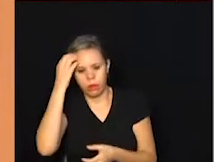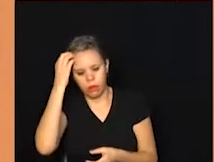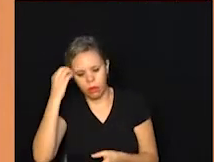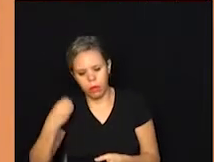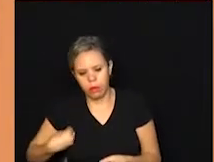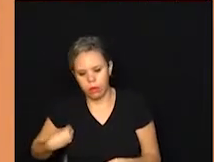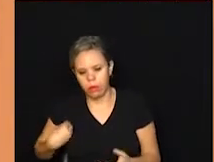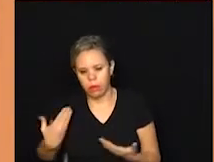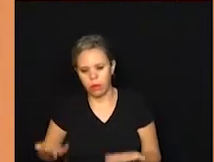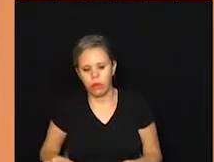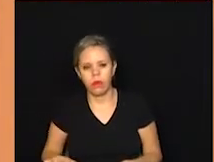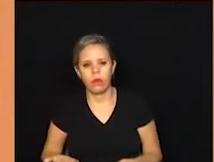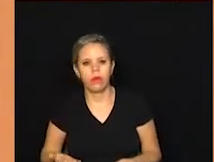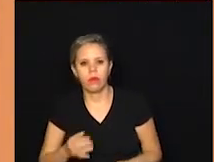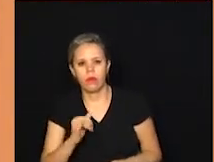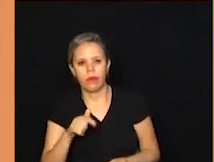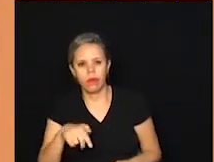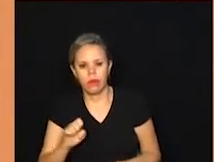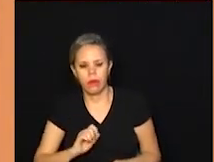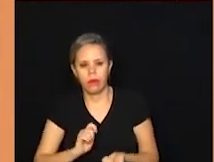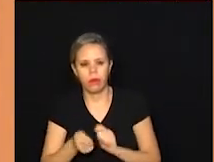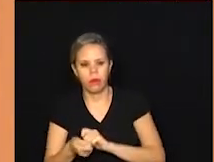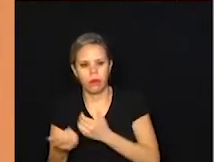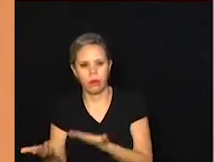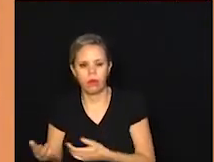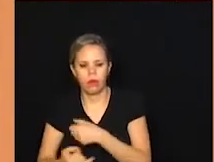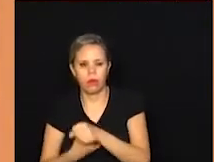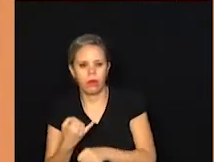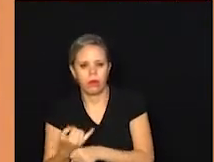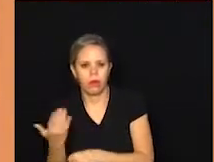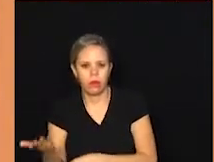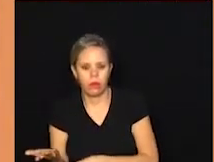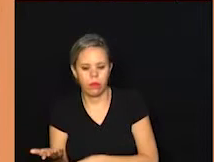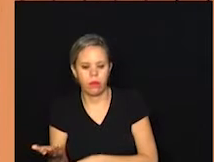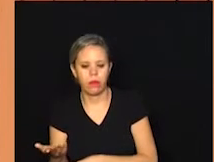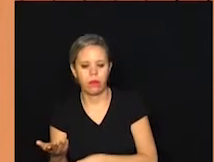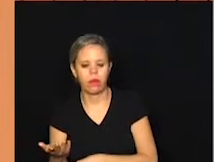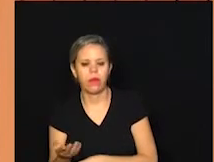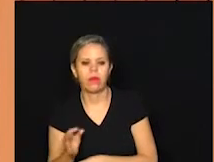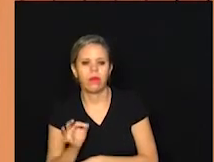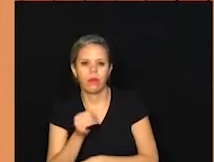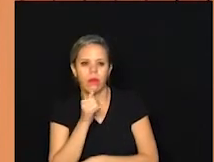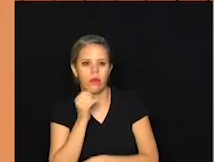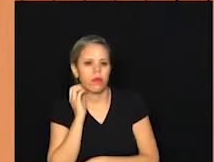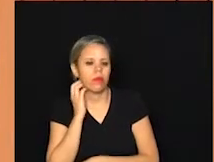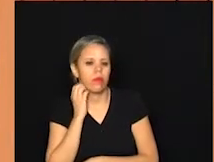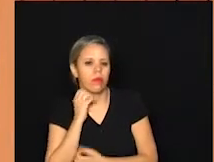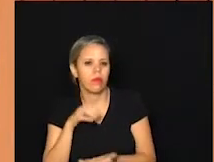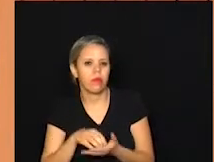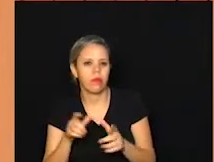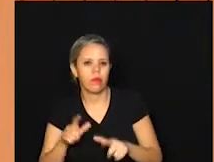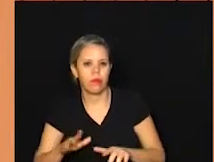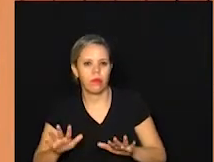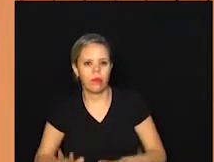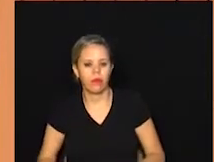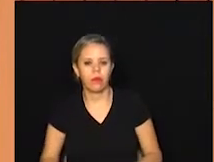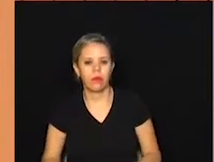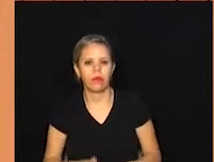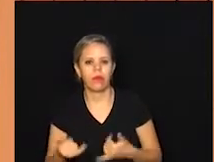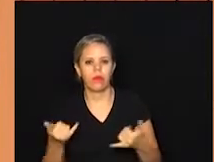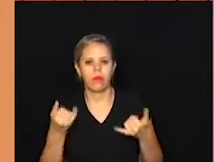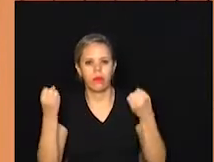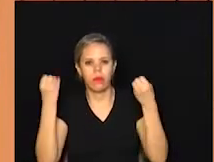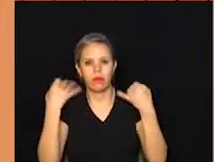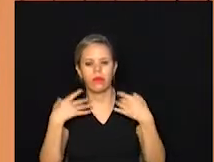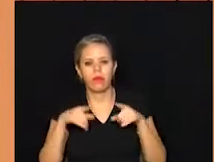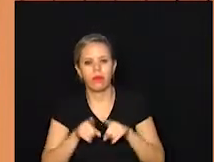já que está se adaptando aqui à plataforma, né, acertando o local que ela vai ficar, ligando o áudio, para